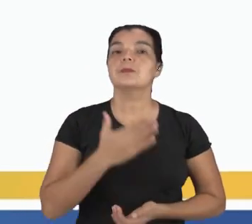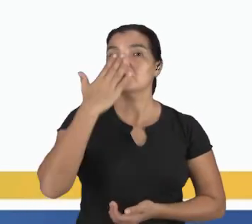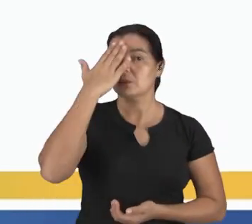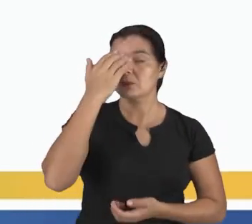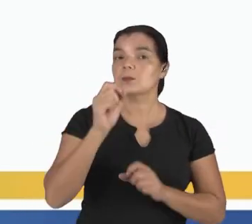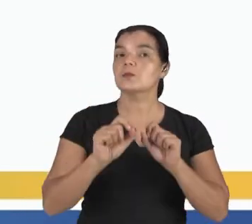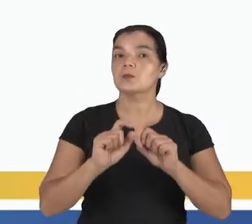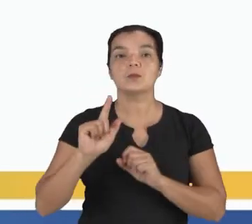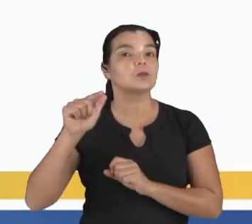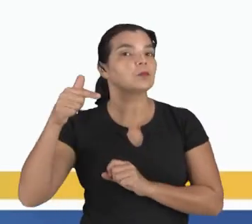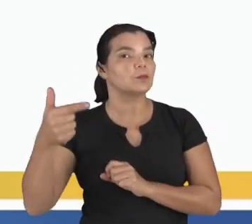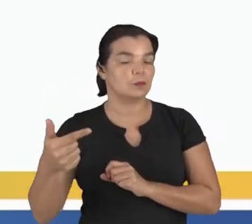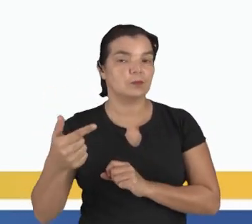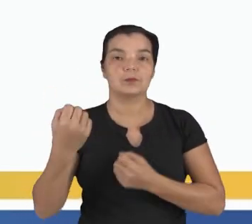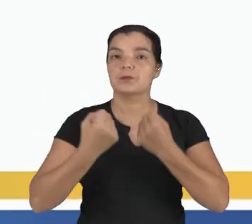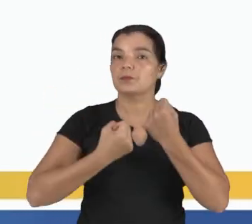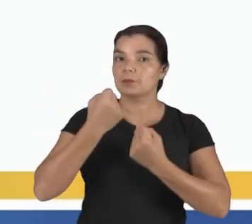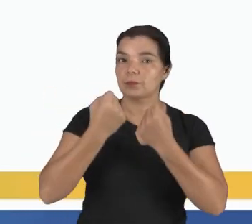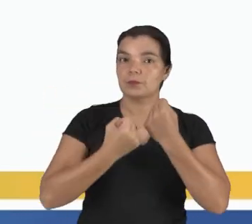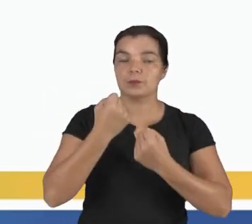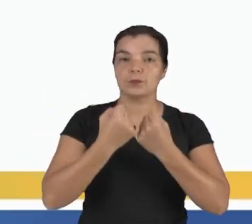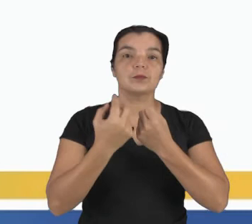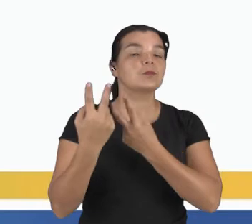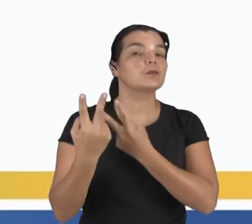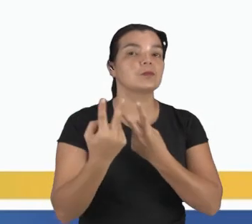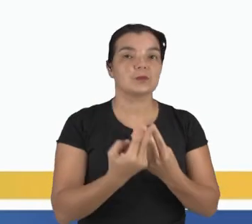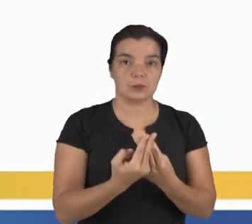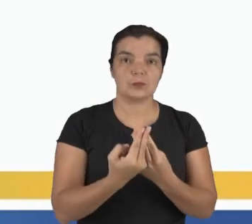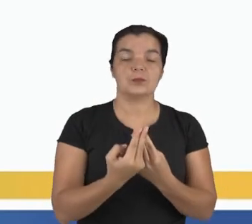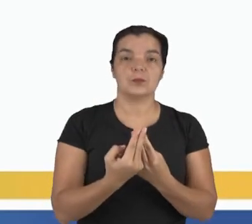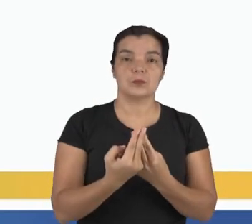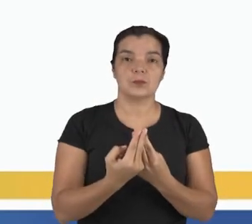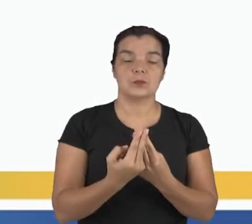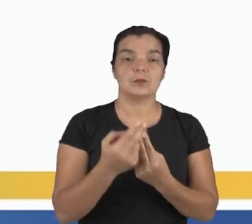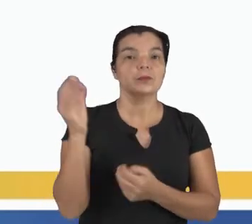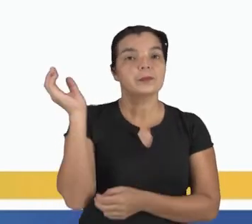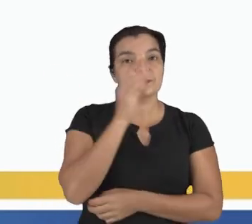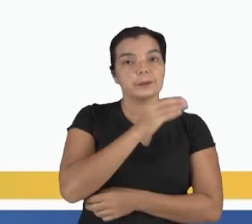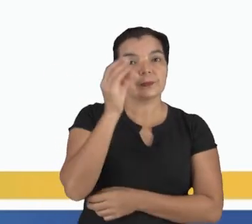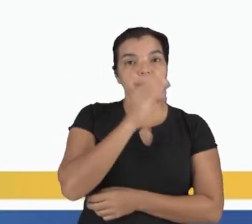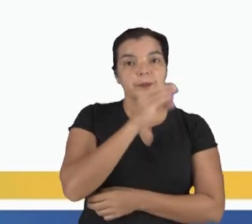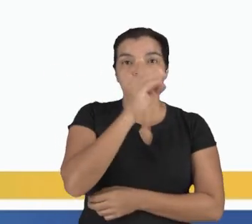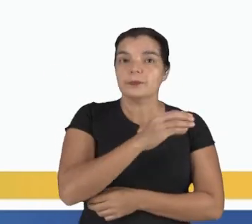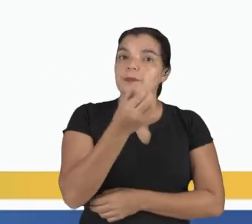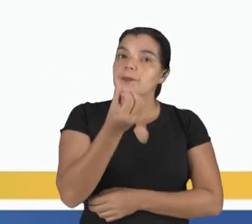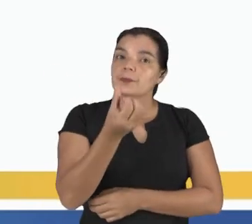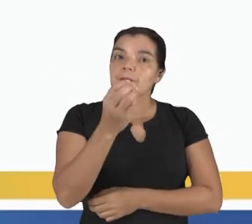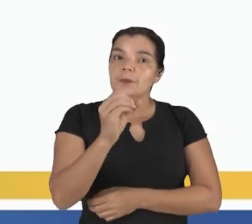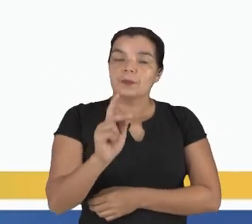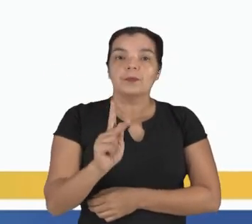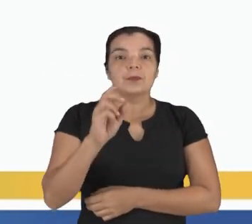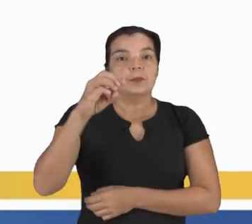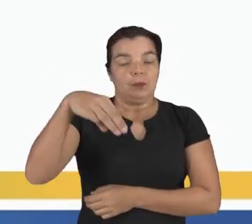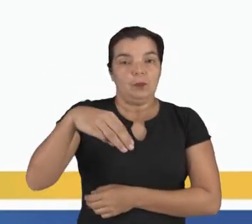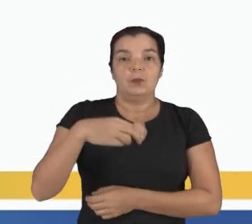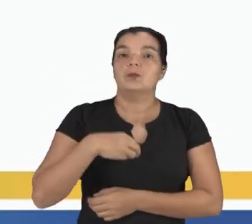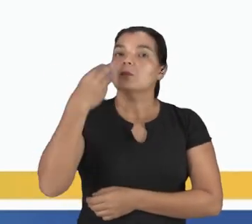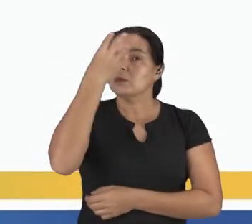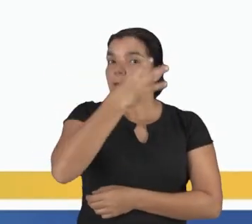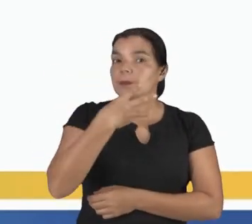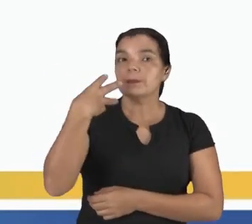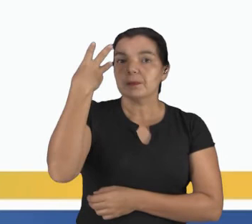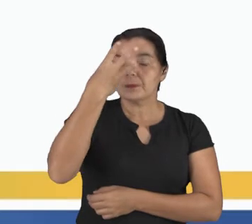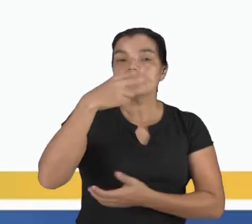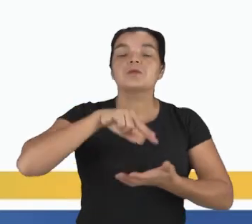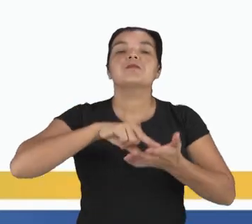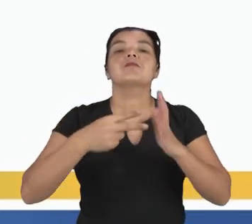Sabendo que outro automóvel fez o mesmo percurso a uma velocidade de 60 km, ele levou 3 horas.